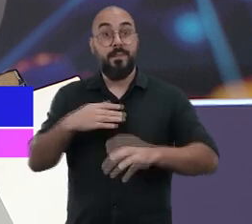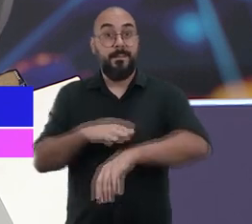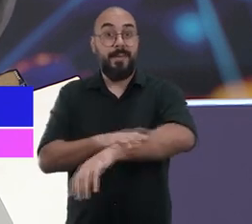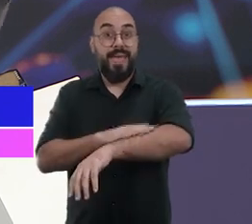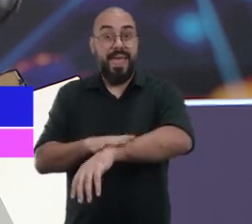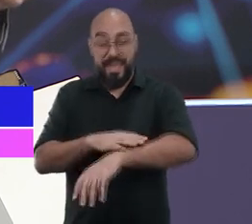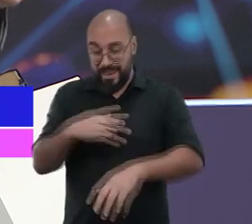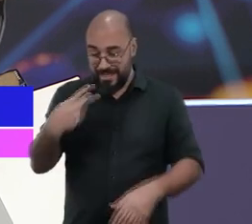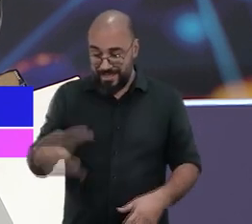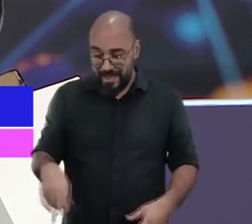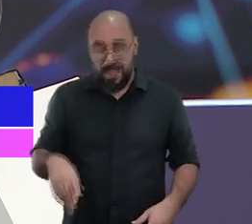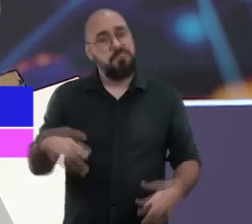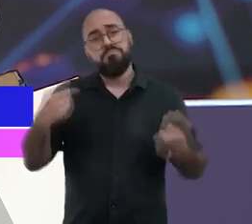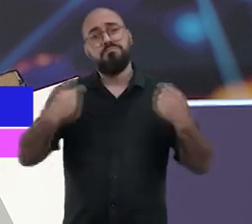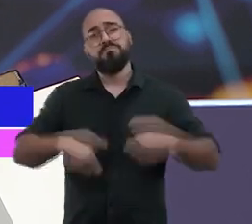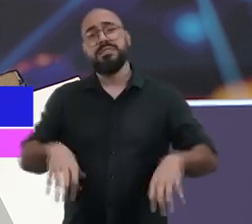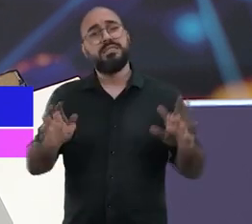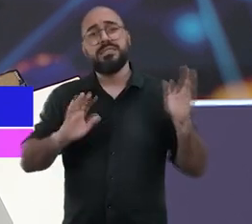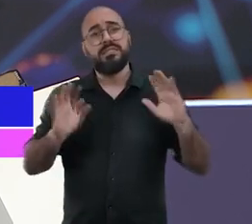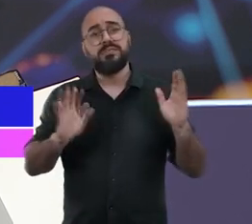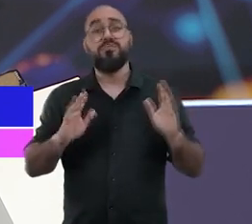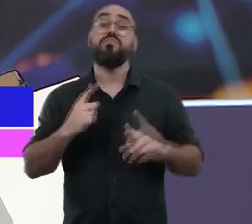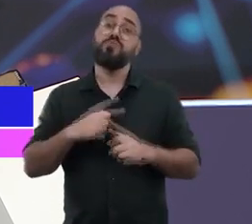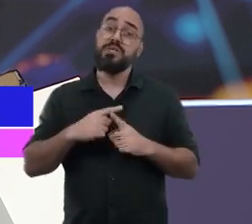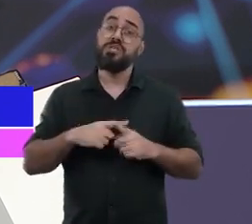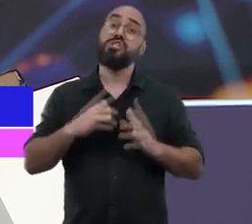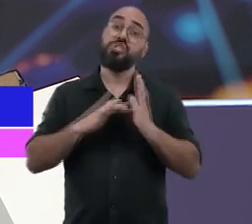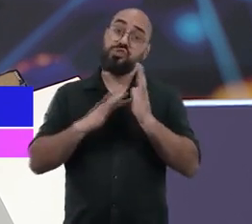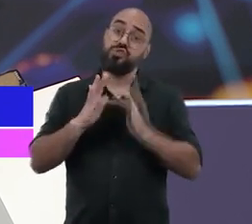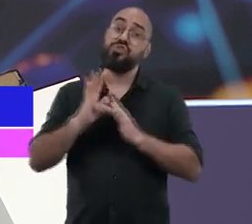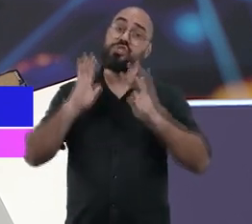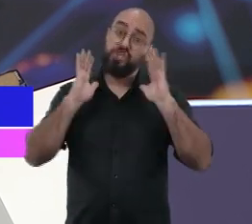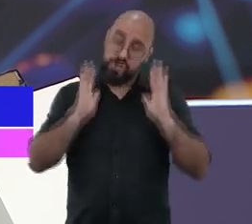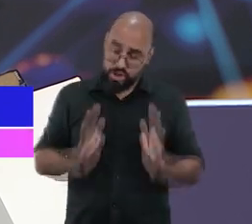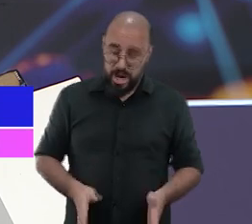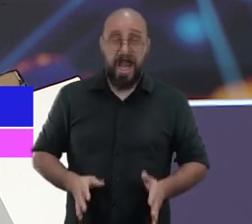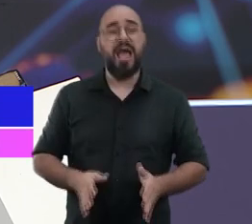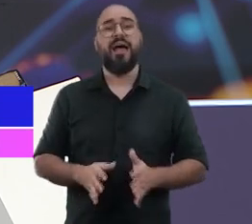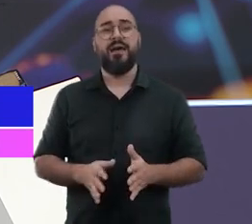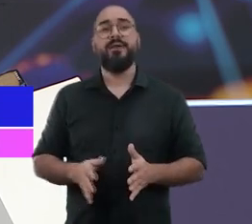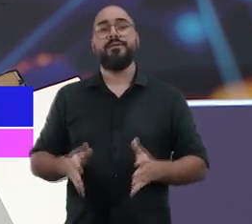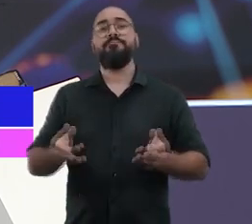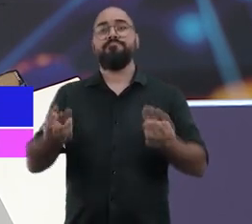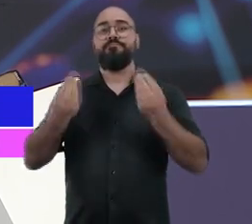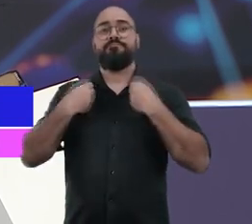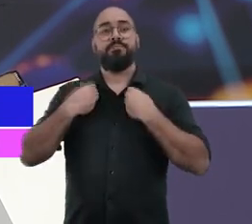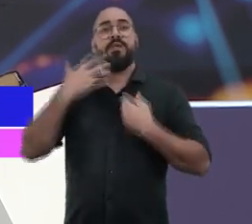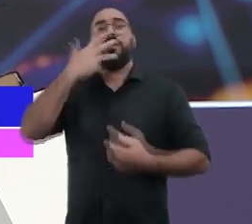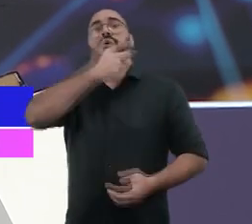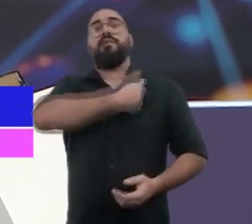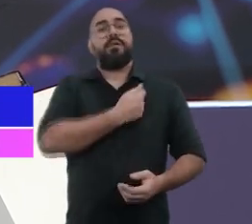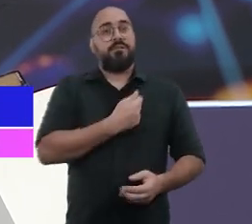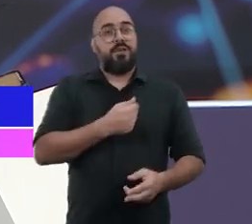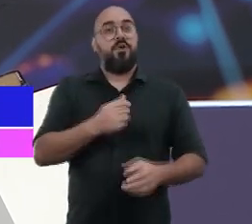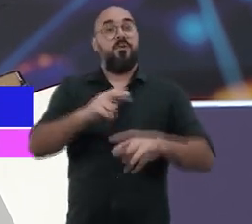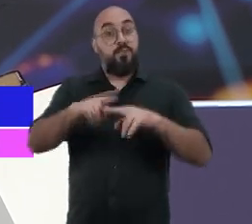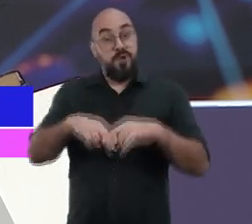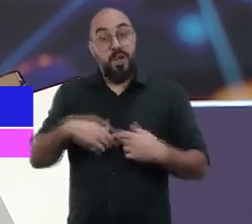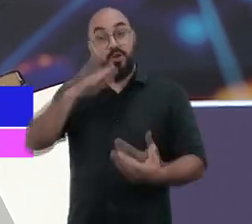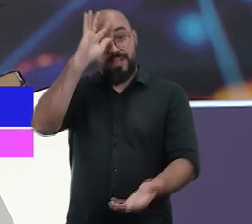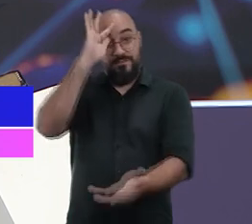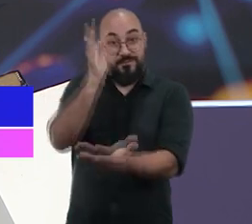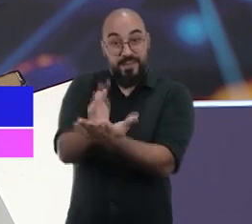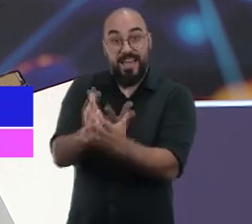Cristo cumpriu na cruz do Calvário e hoje eu tenho condições de ter salvação mediante a fé. Eu